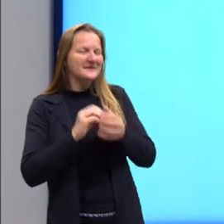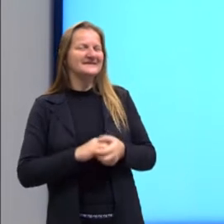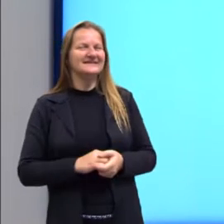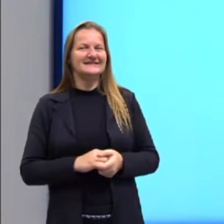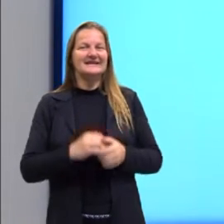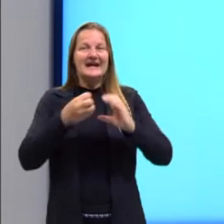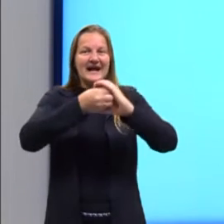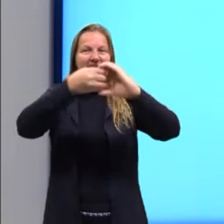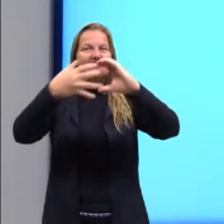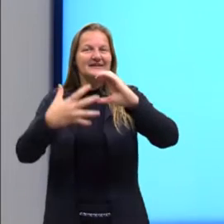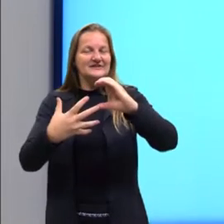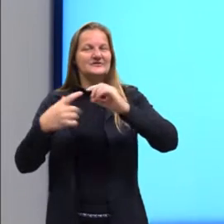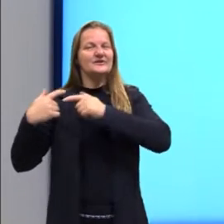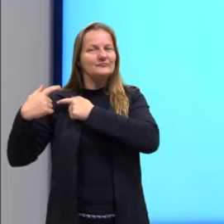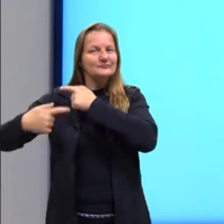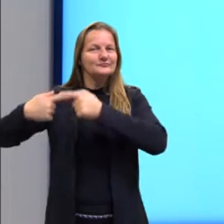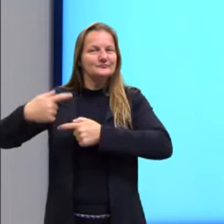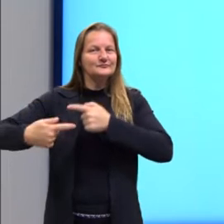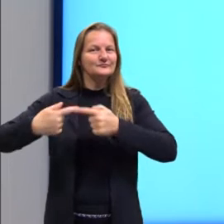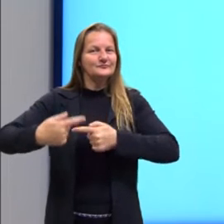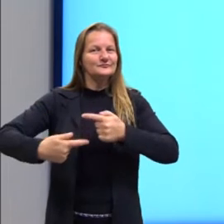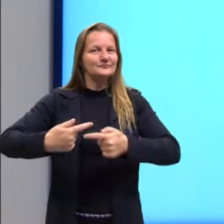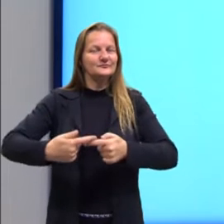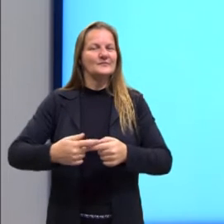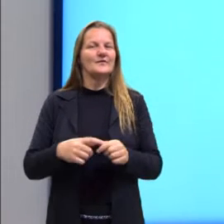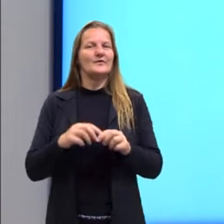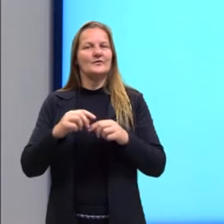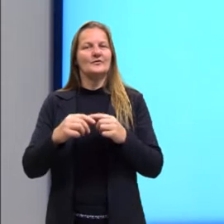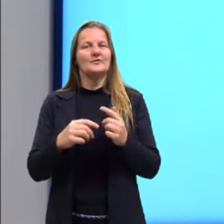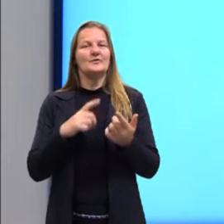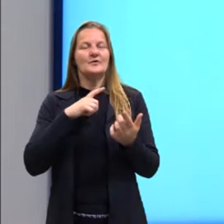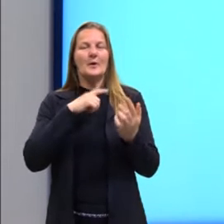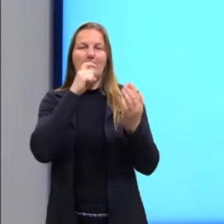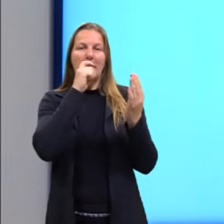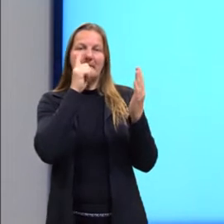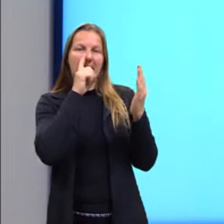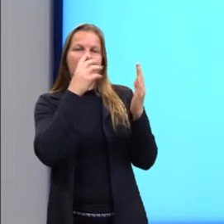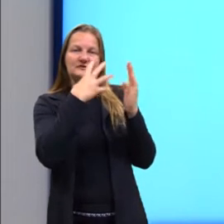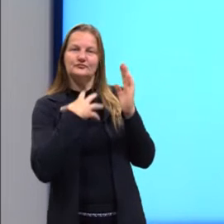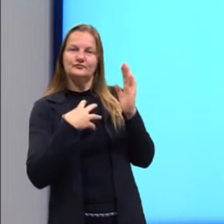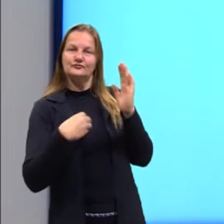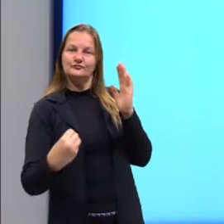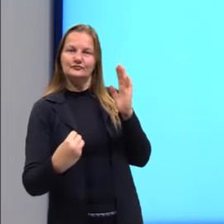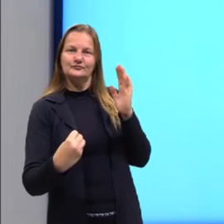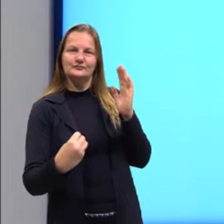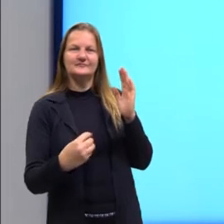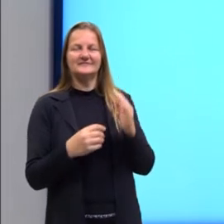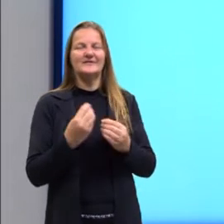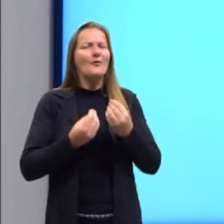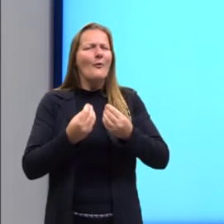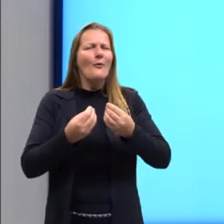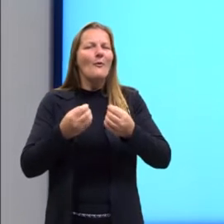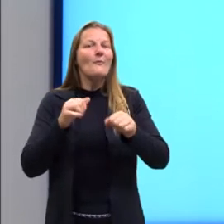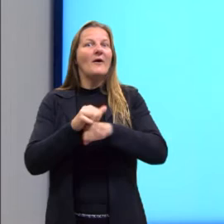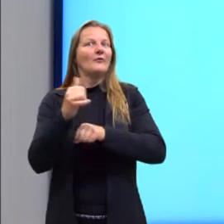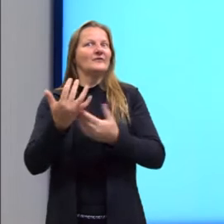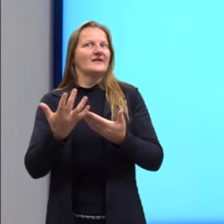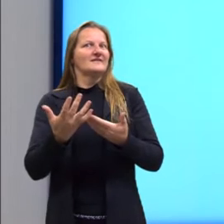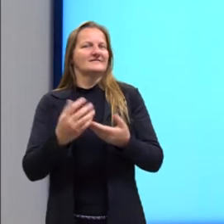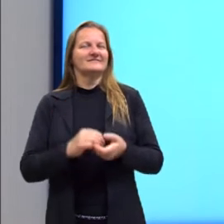as características elas passam então de mãe e pai para filho ou filha Então como que acontece